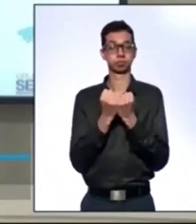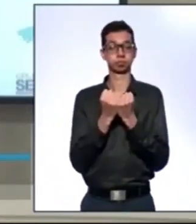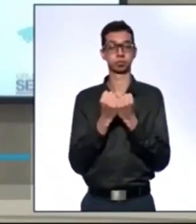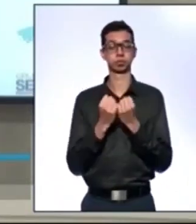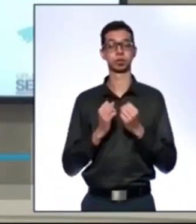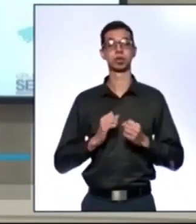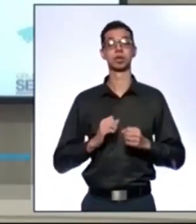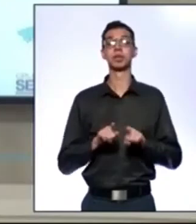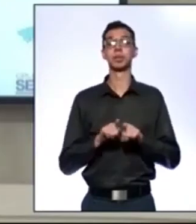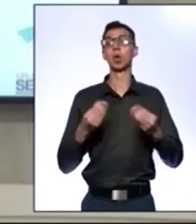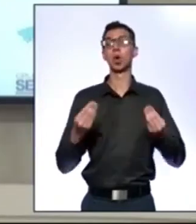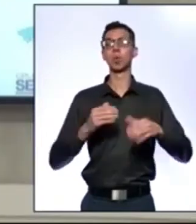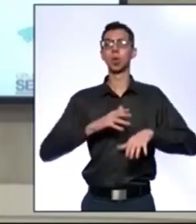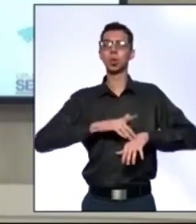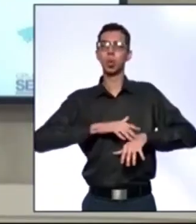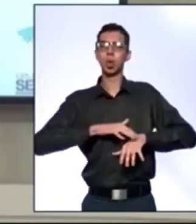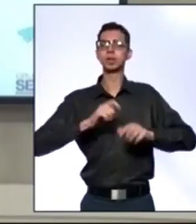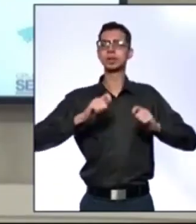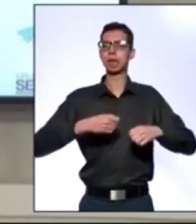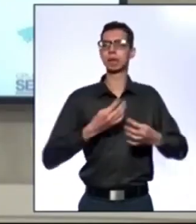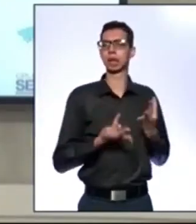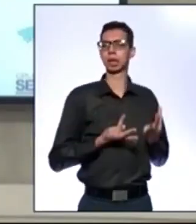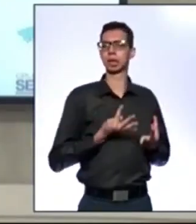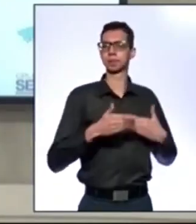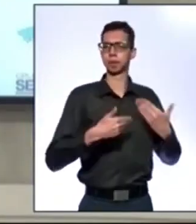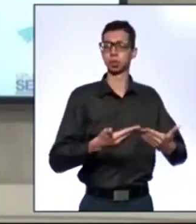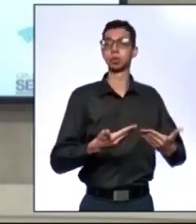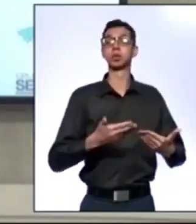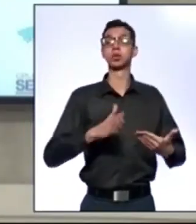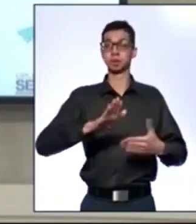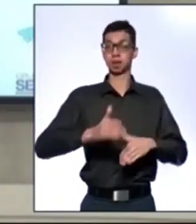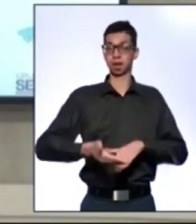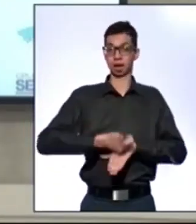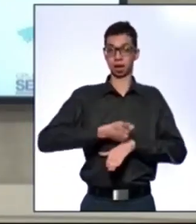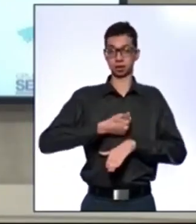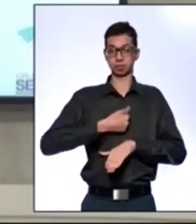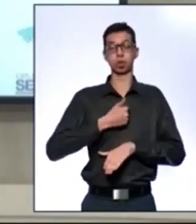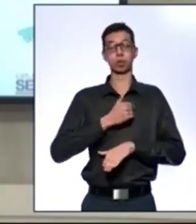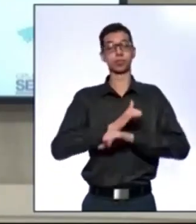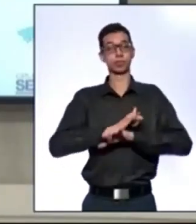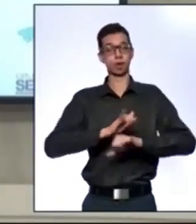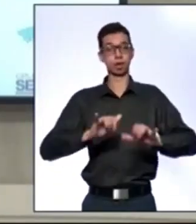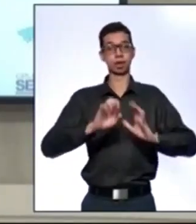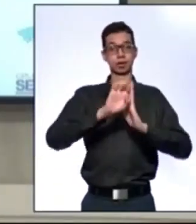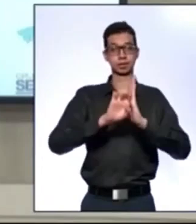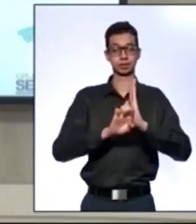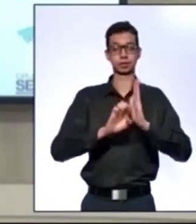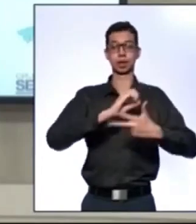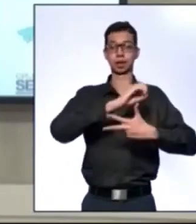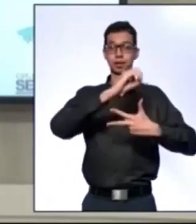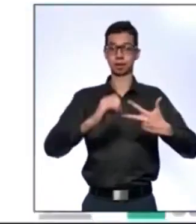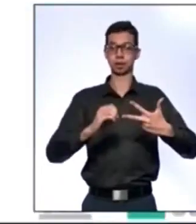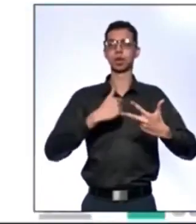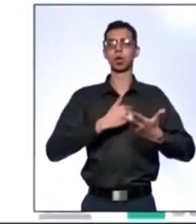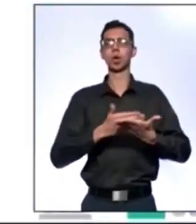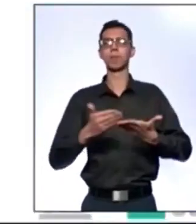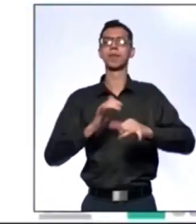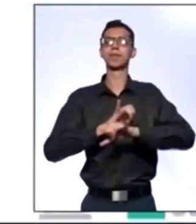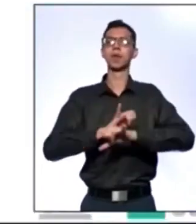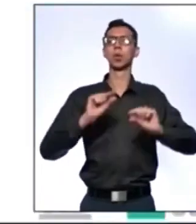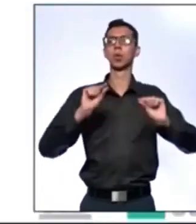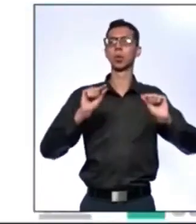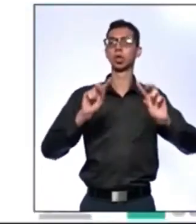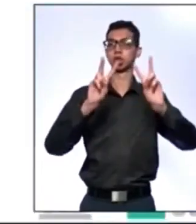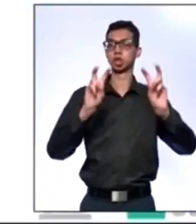pode tratar doenças. Então, para a gente começar a discussão, antes de eu mostrar um exercício para vocês do Enem, eu vou falar um pouco do